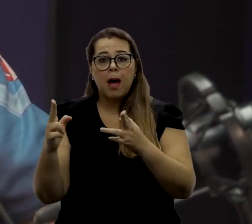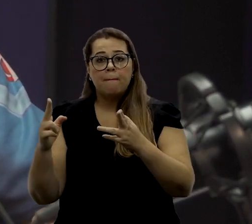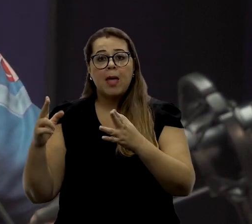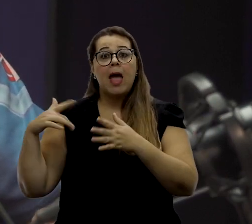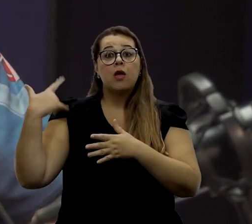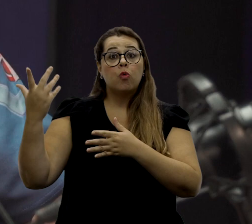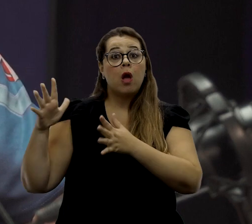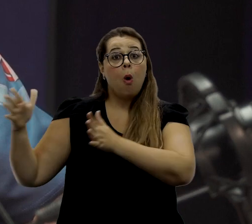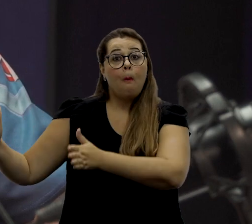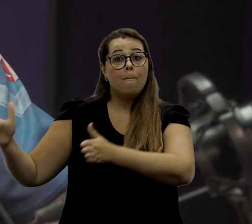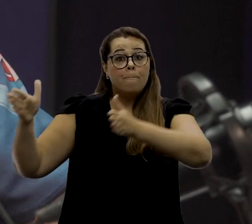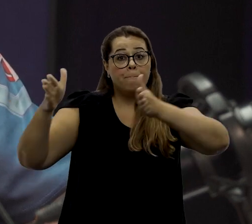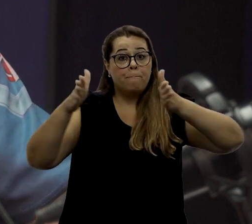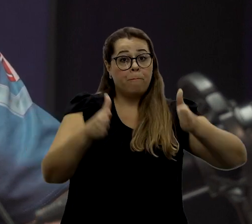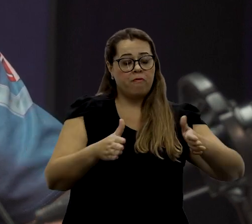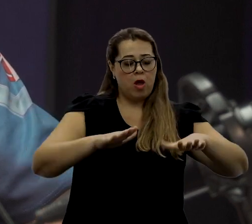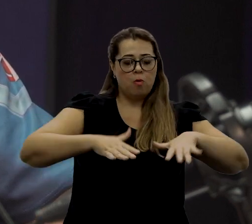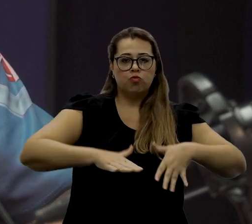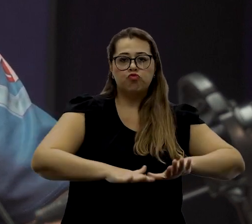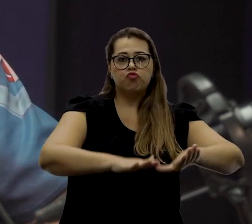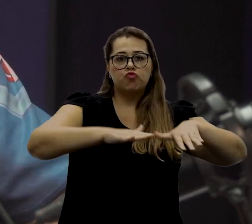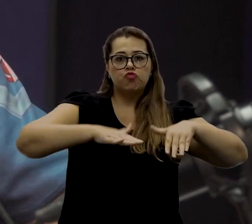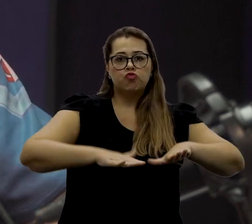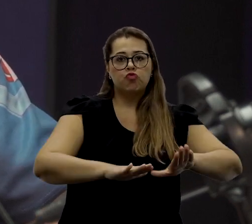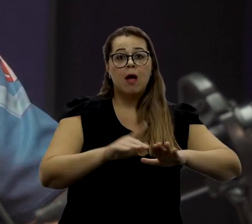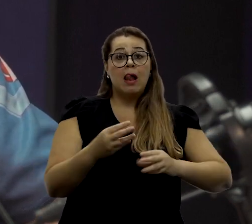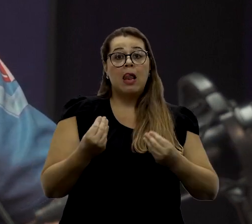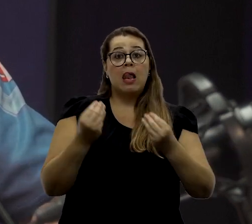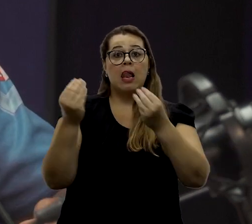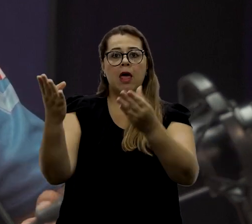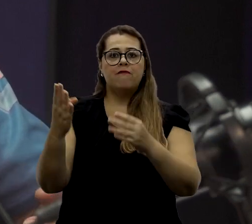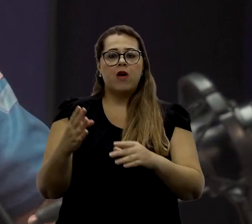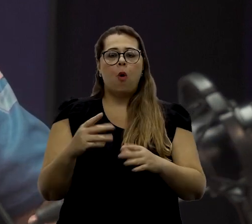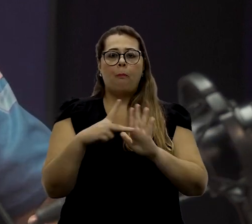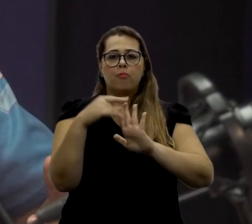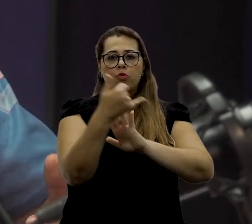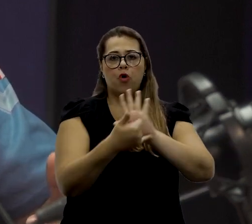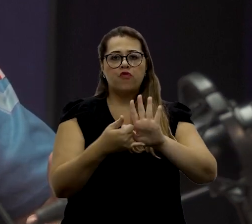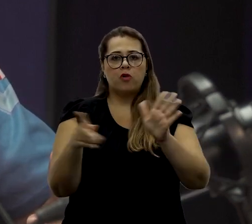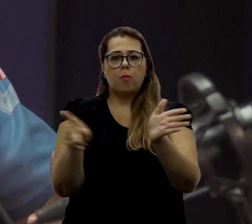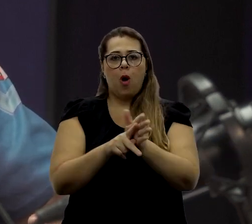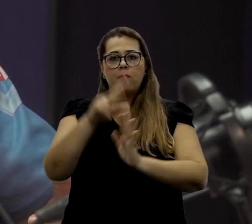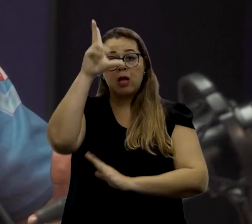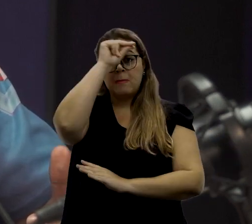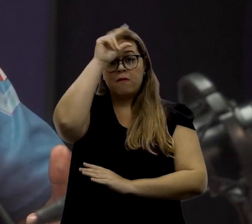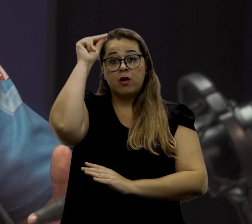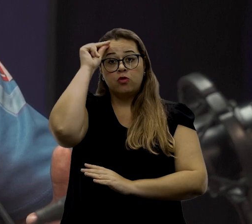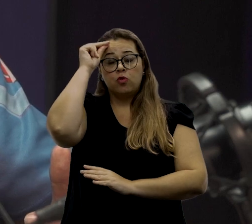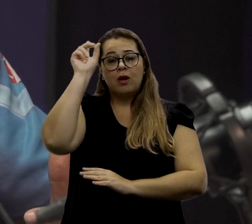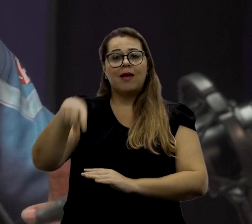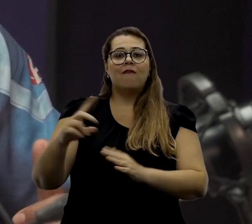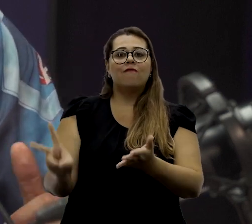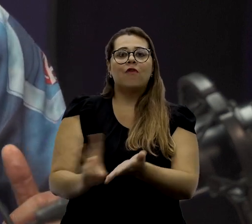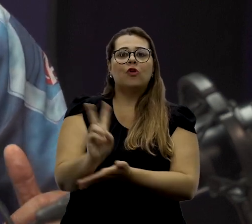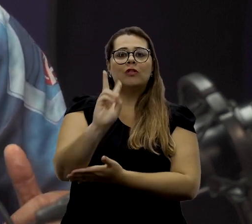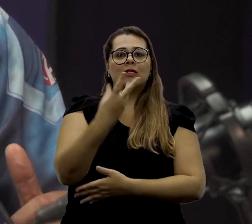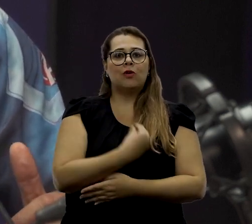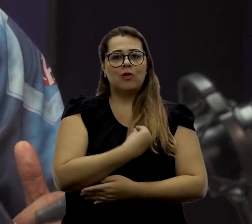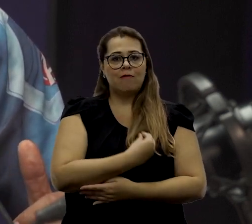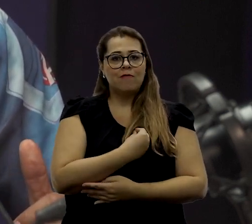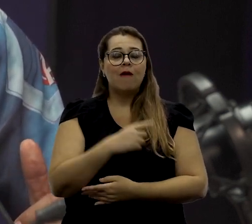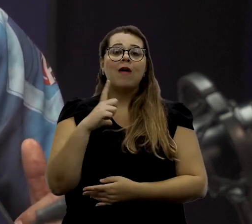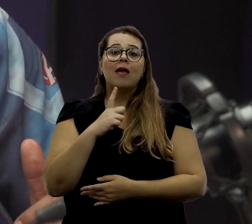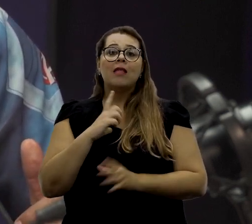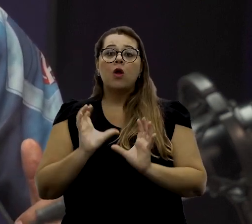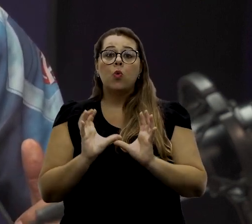de costura, levamos para um projeto da prefeitura lá, que é valorização da vida. Conversamos lá com a coordenadora e eles fazem um encontro. É